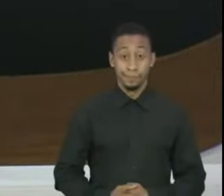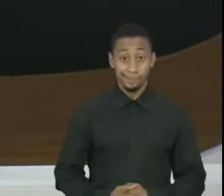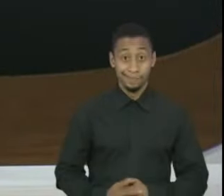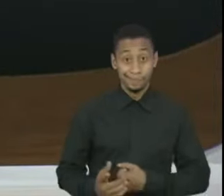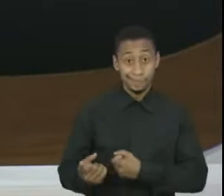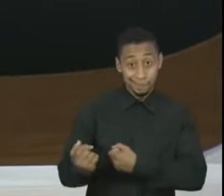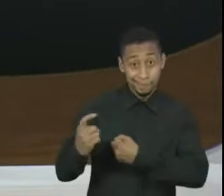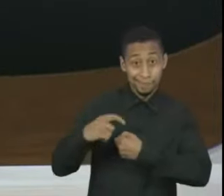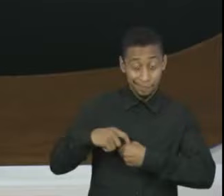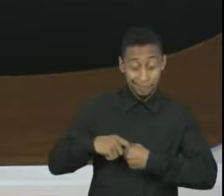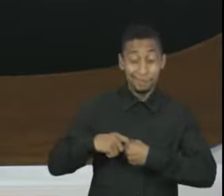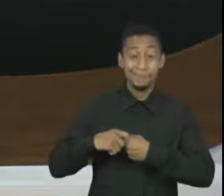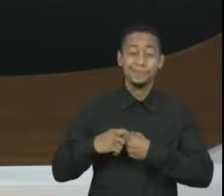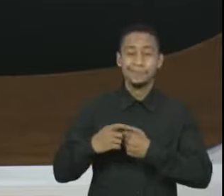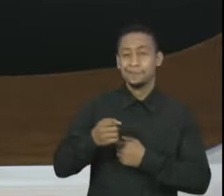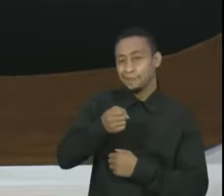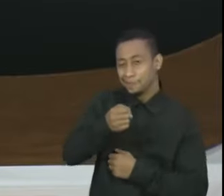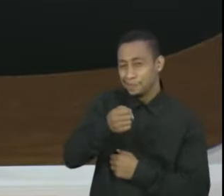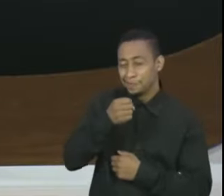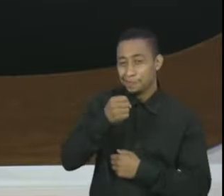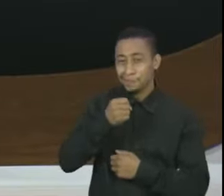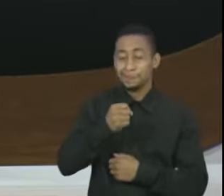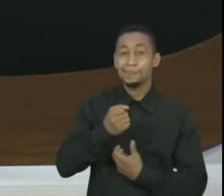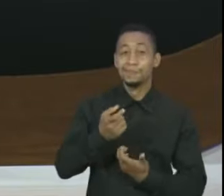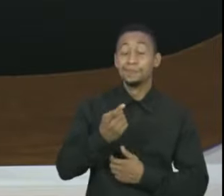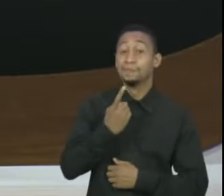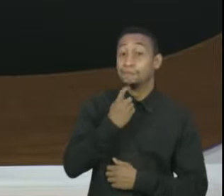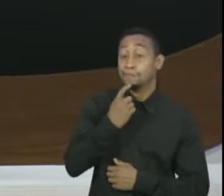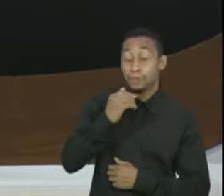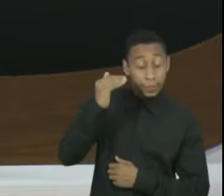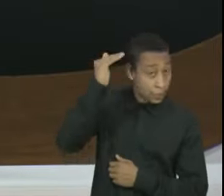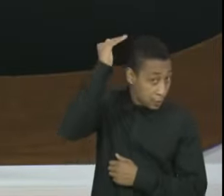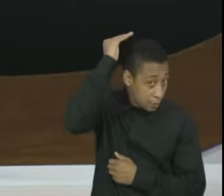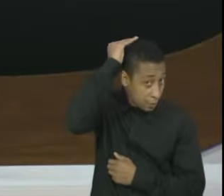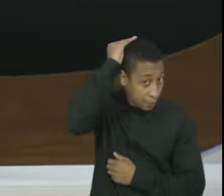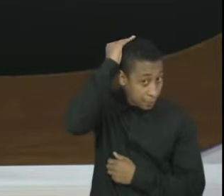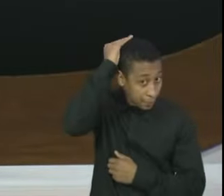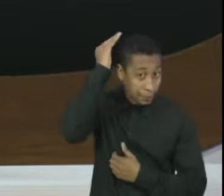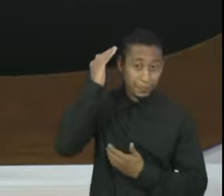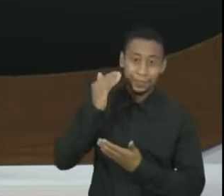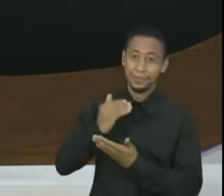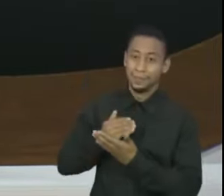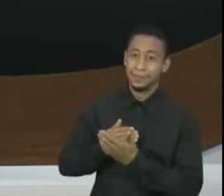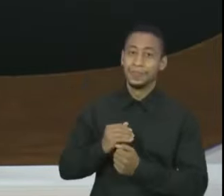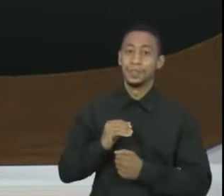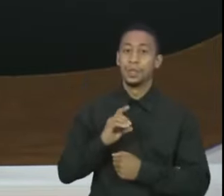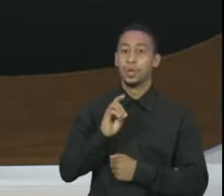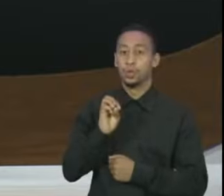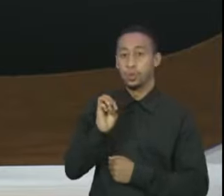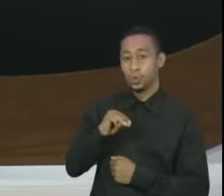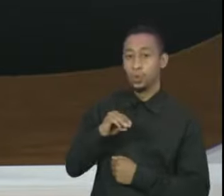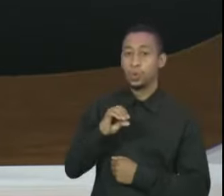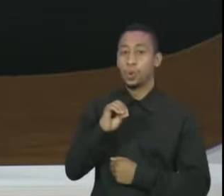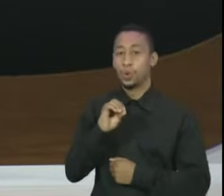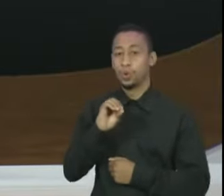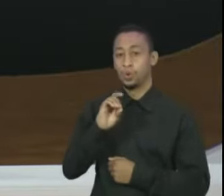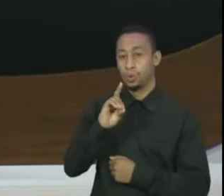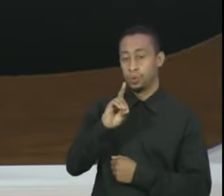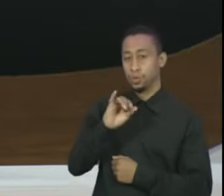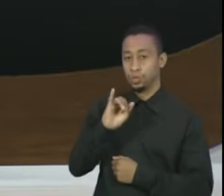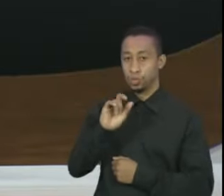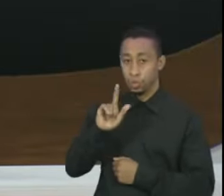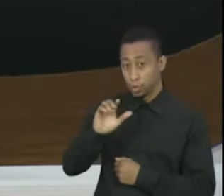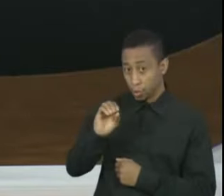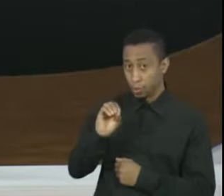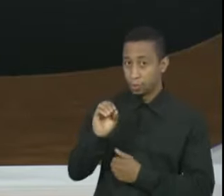estamos de volta com entrevista do Cardeal Dom odilo Scherer Cardeal a gente tava falando no primeiro bloco A